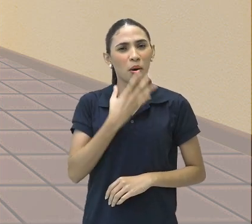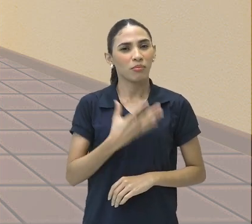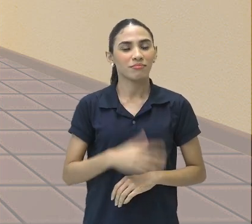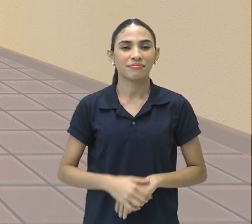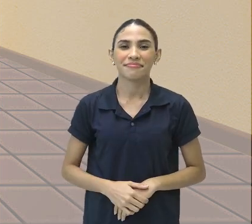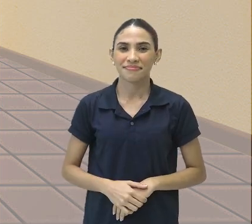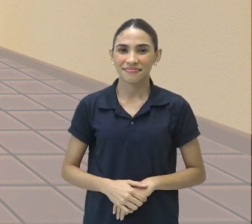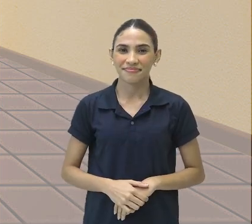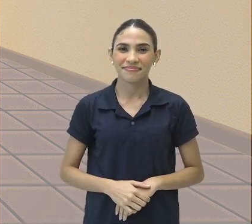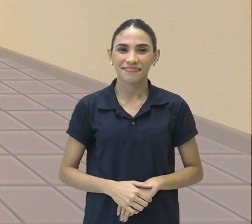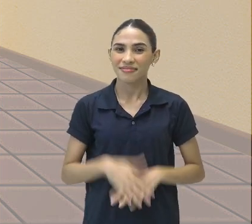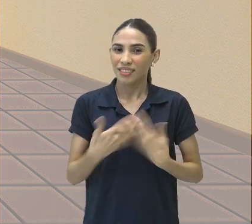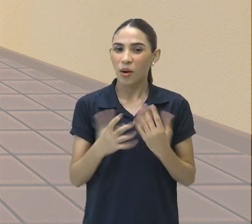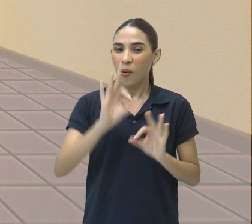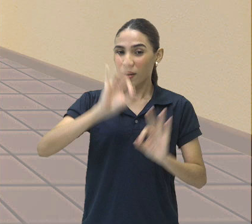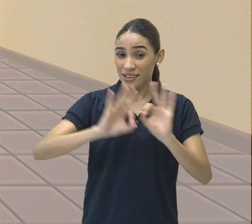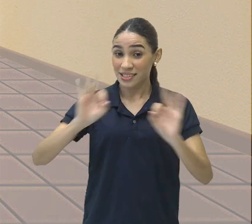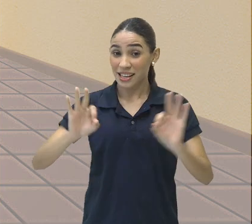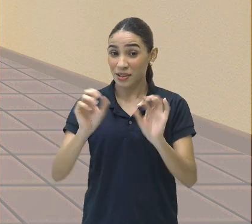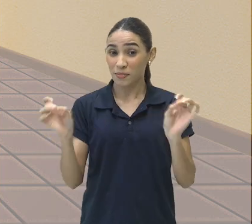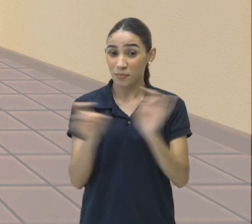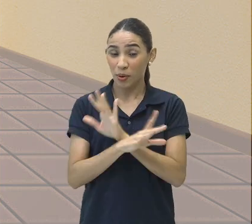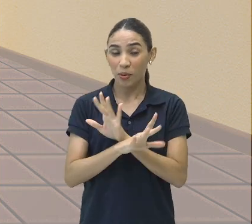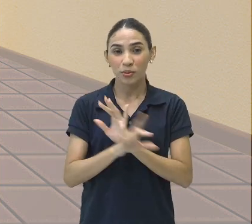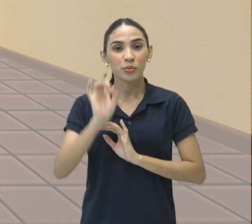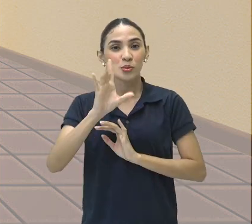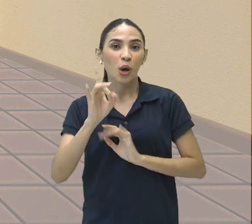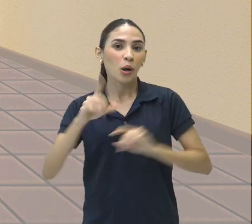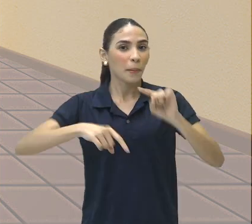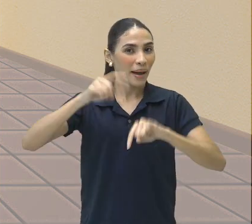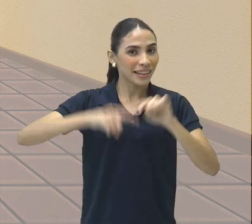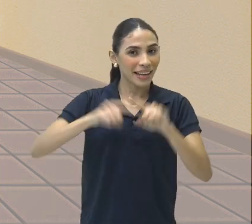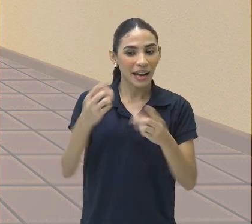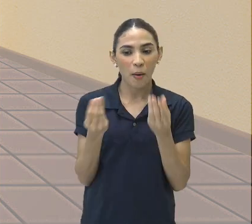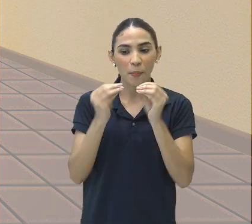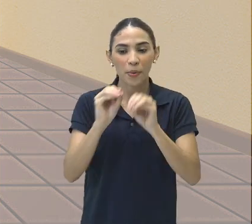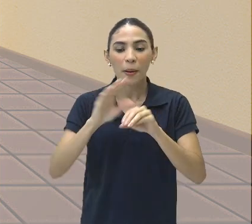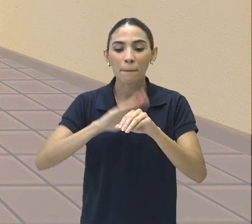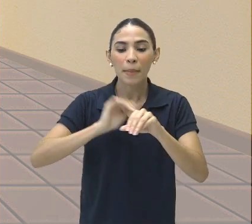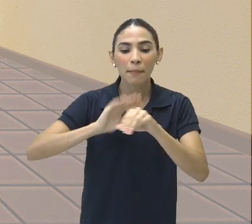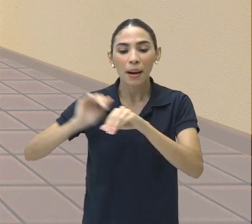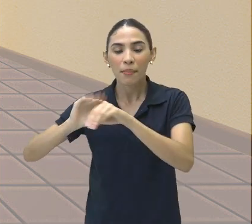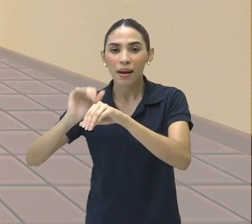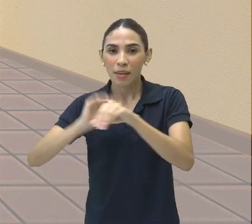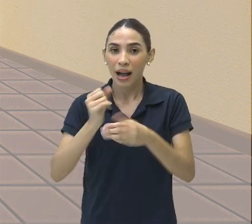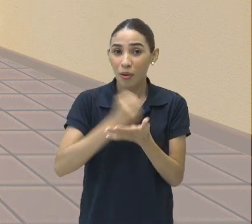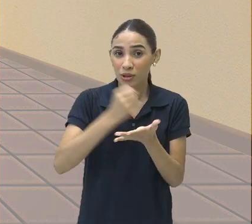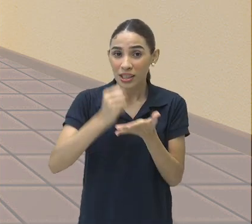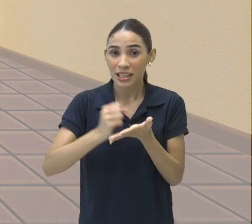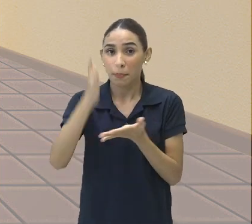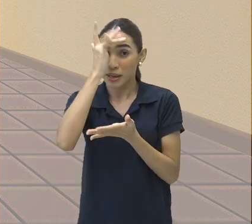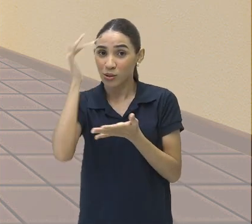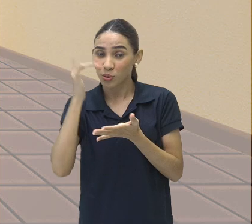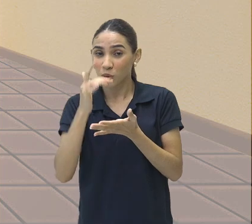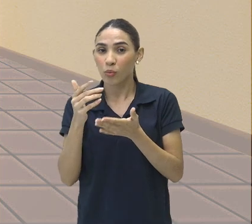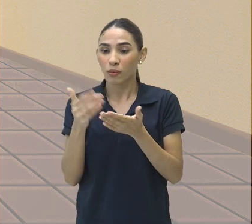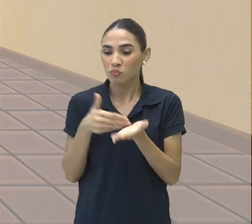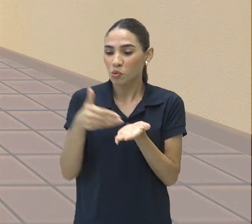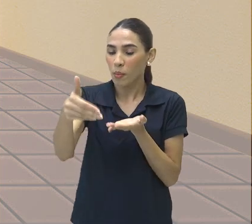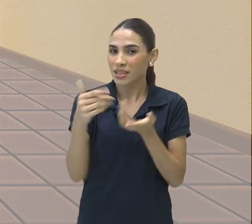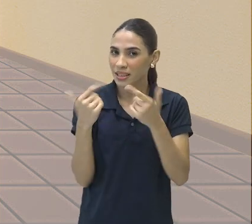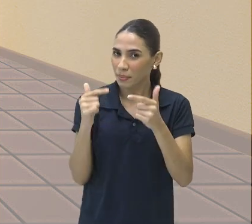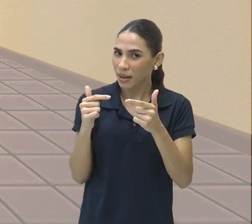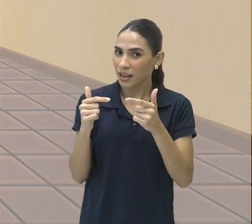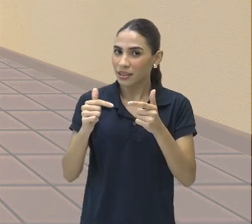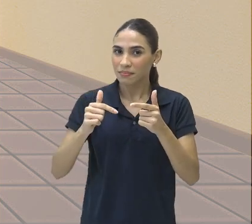hein? Bom, já está tudo organizado aqui, tá? Falta só botar os produtos, falta só chamar aí, né? Contratar gente para começar a trabalhar